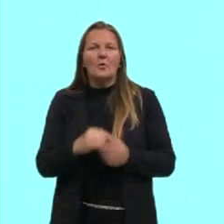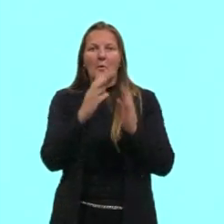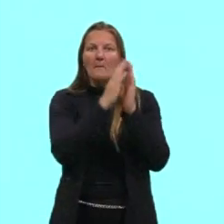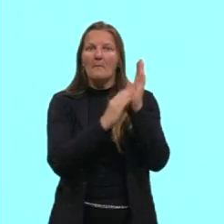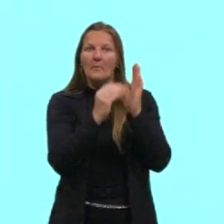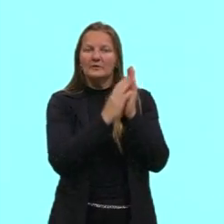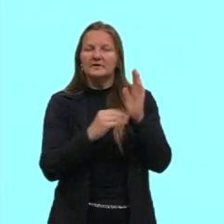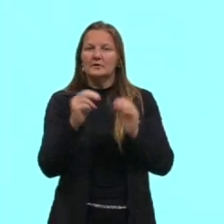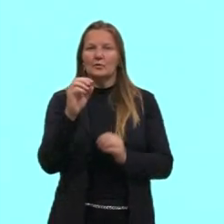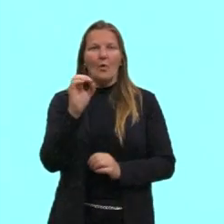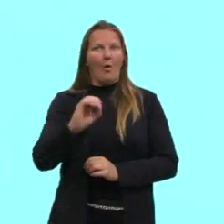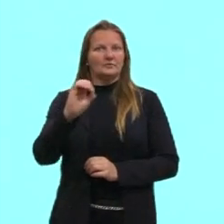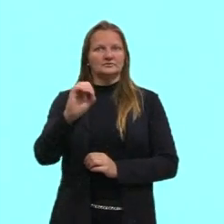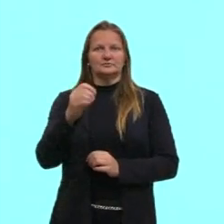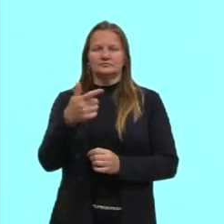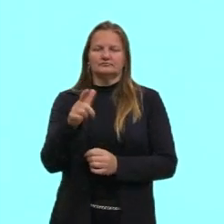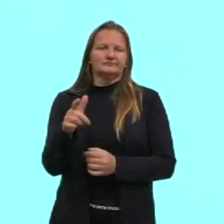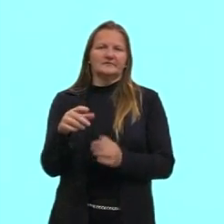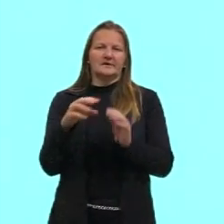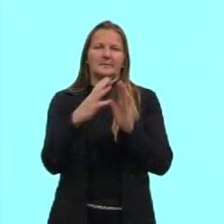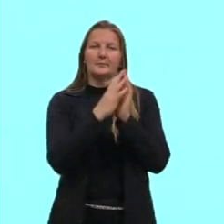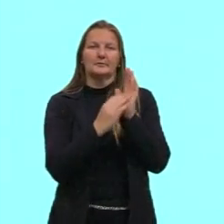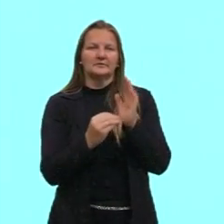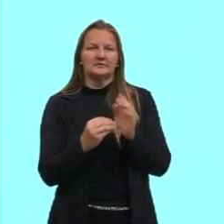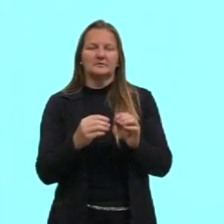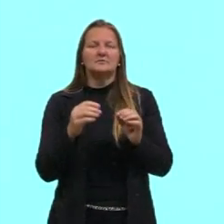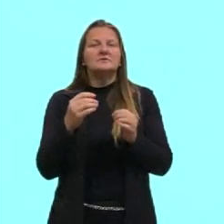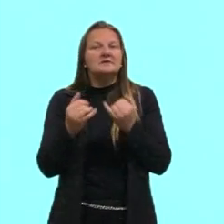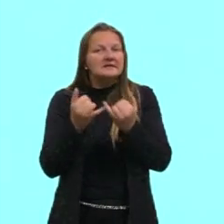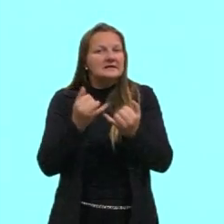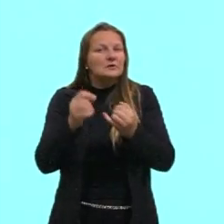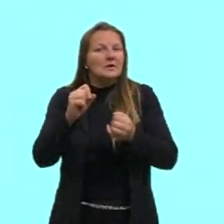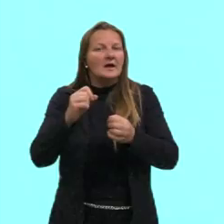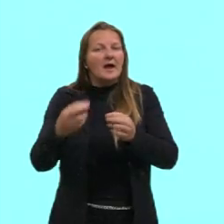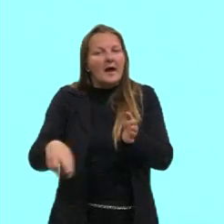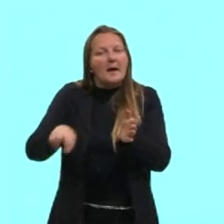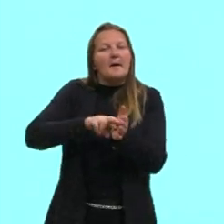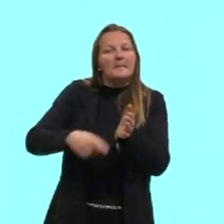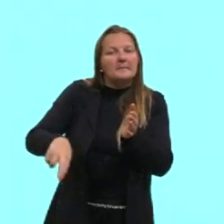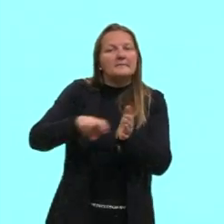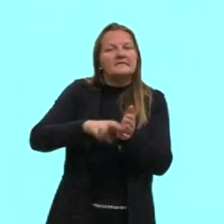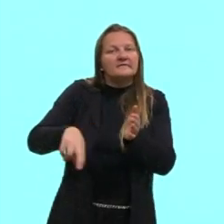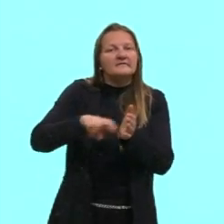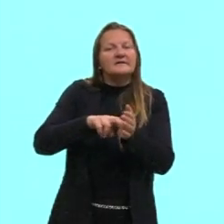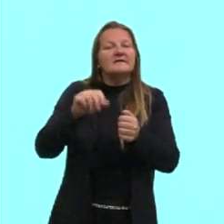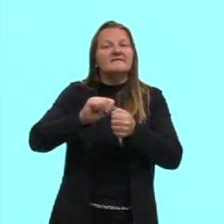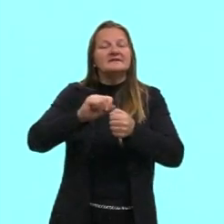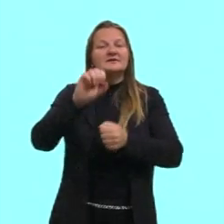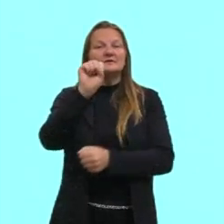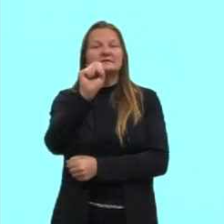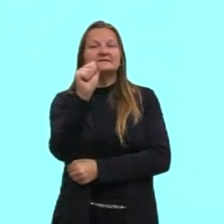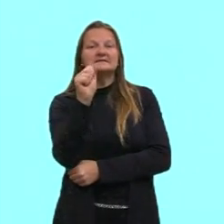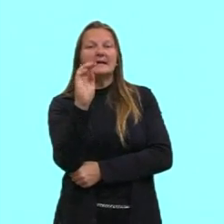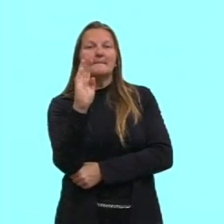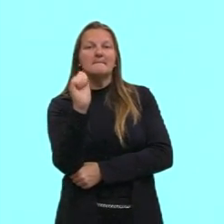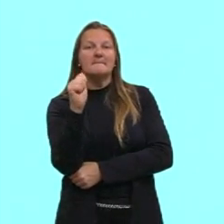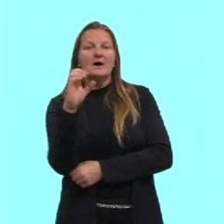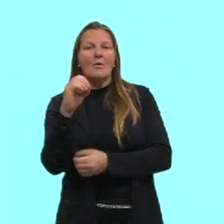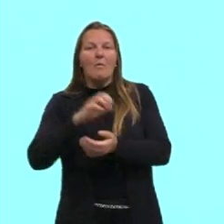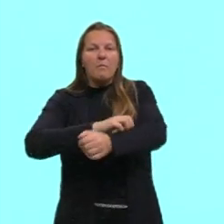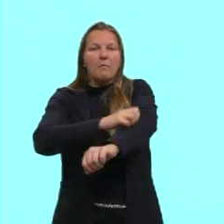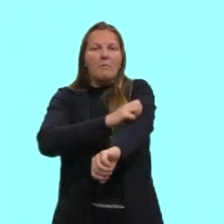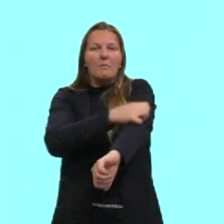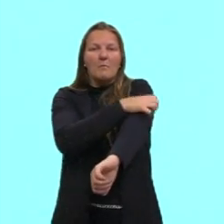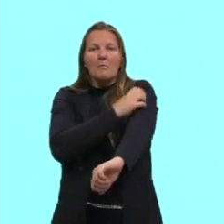de descarte uma alternativa simples tem sido reaproveitá-lo para fazer sabão para